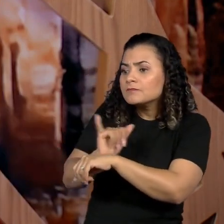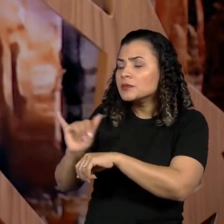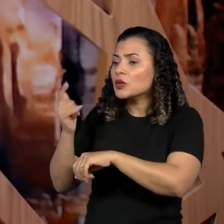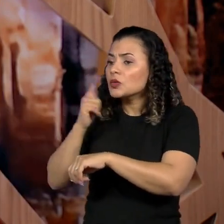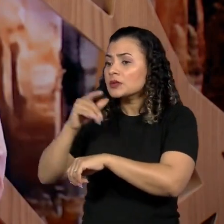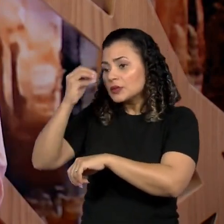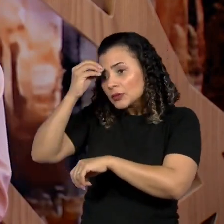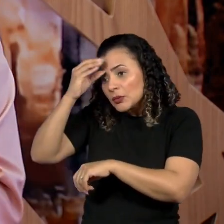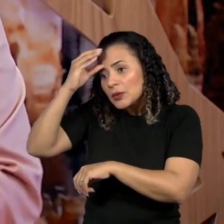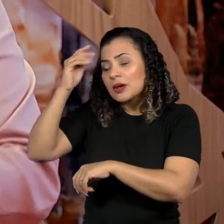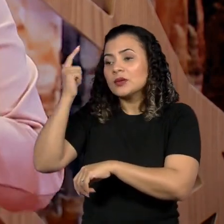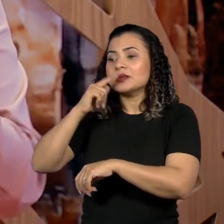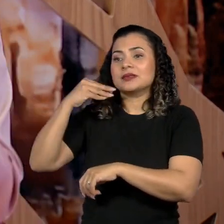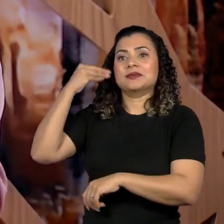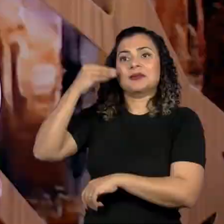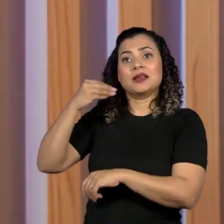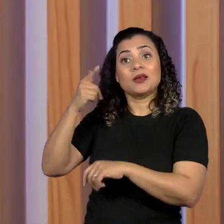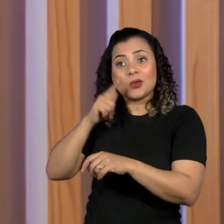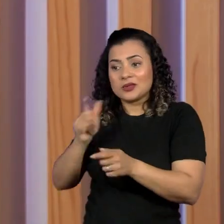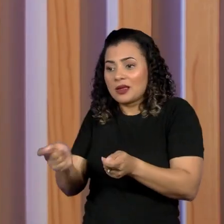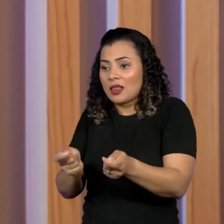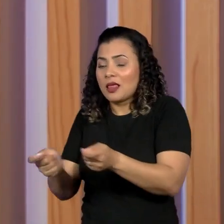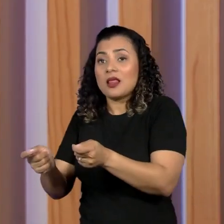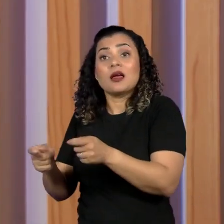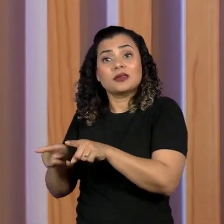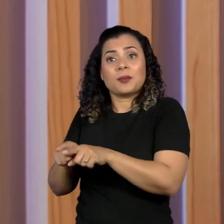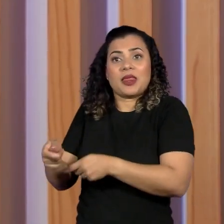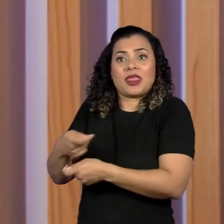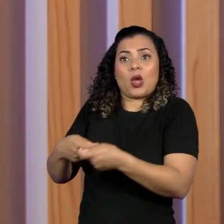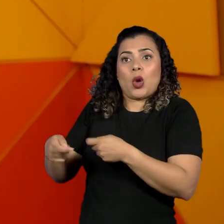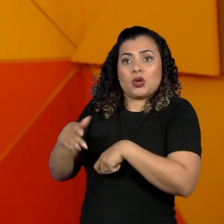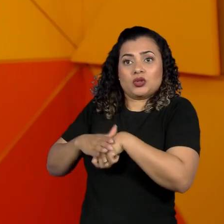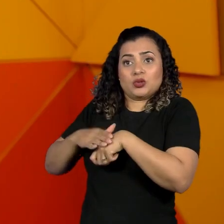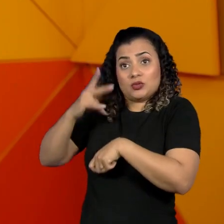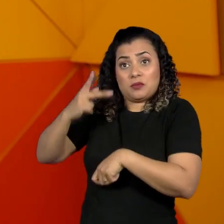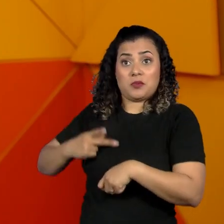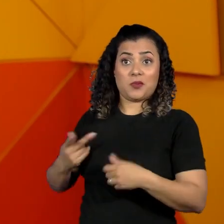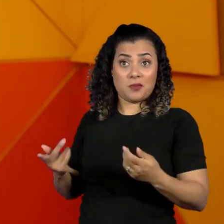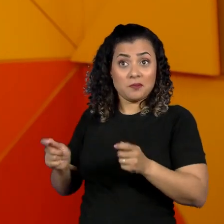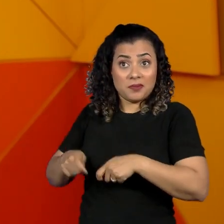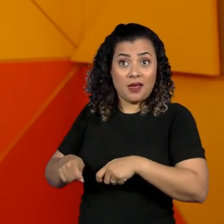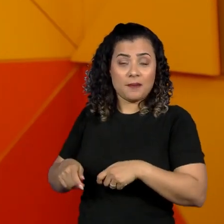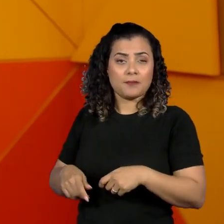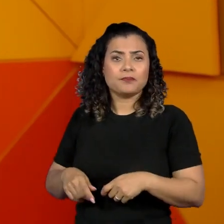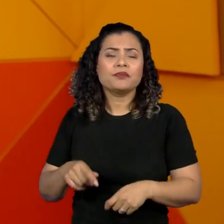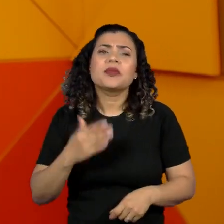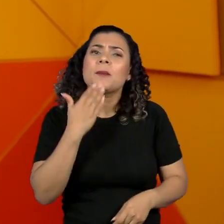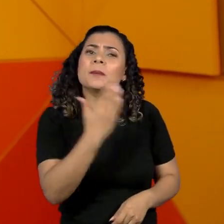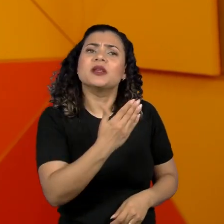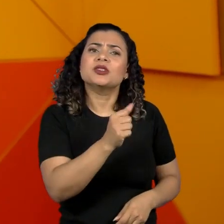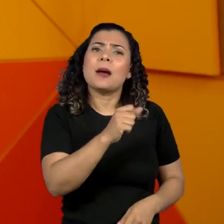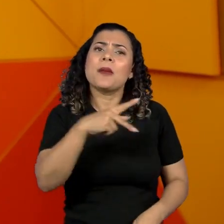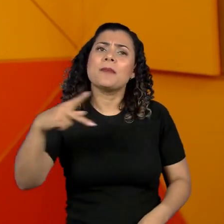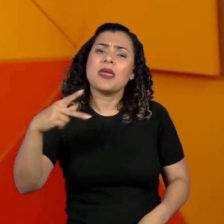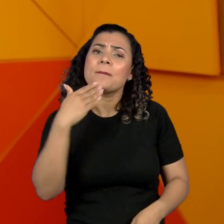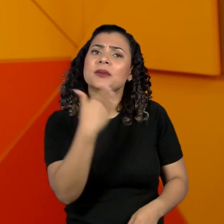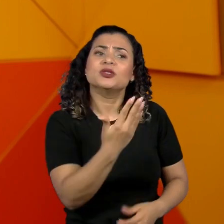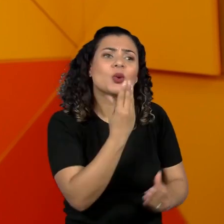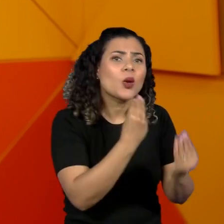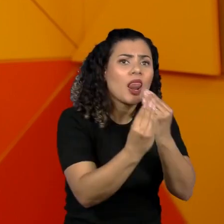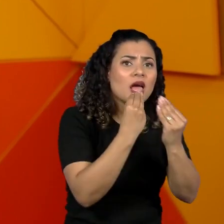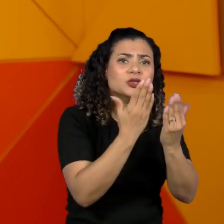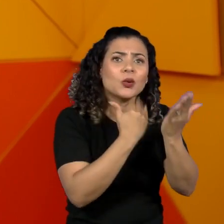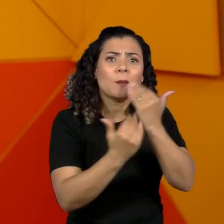e serviço, mas também para gerir o seu próprio negócio. Pedir comida pelo aplicativo se tornou algo